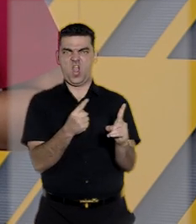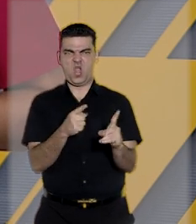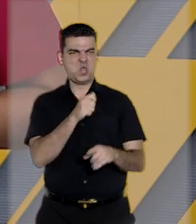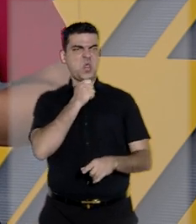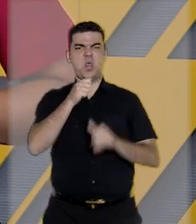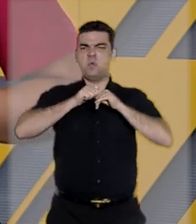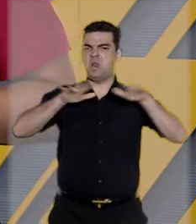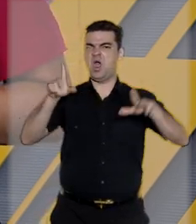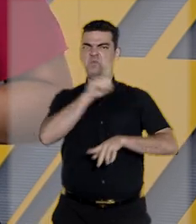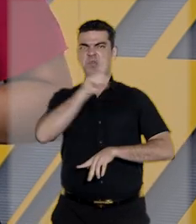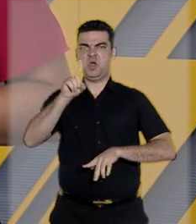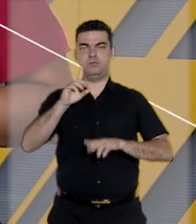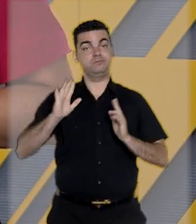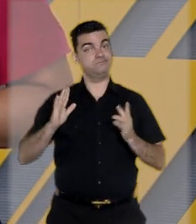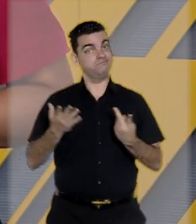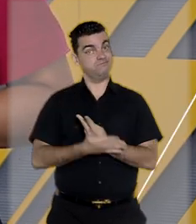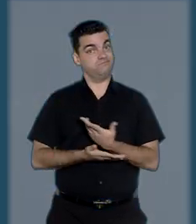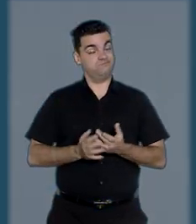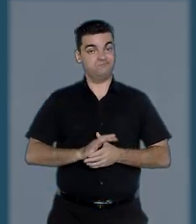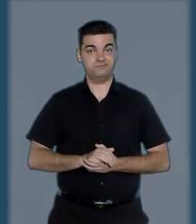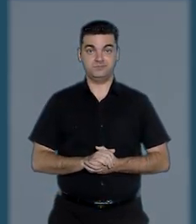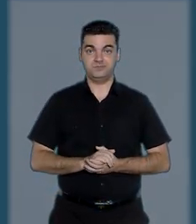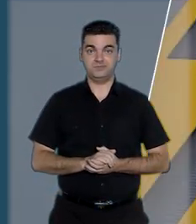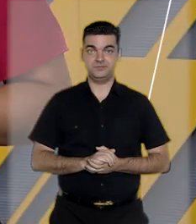e podar a liberdade da imprensa.